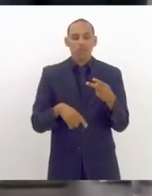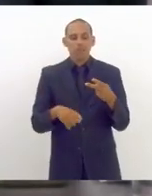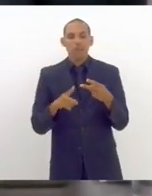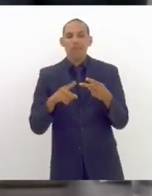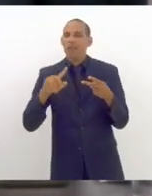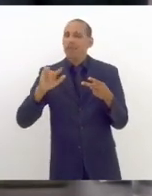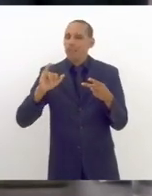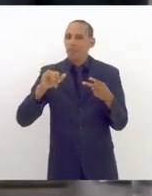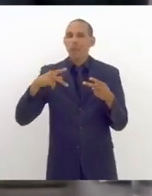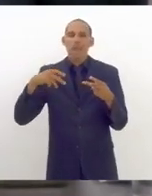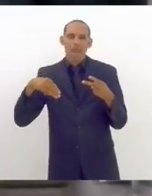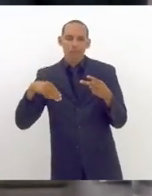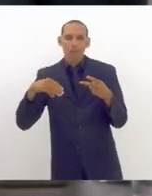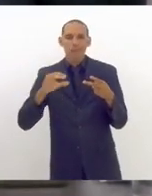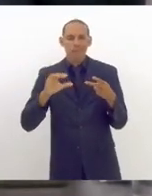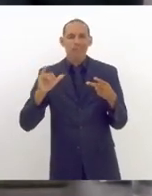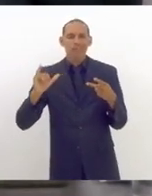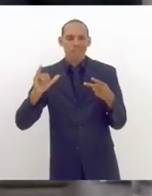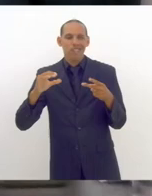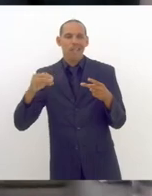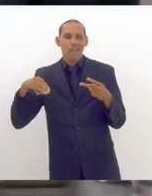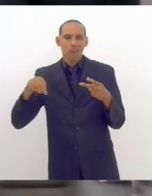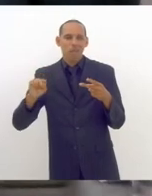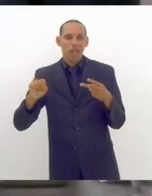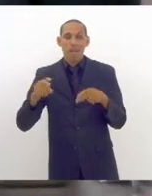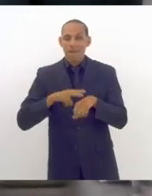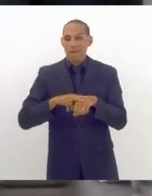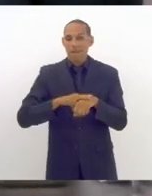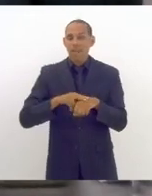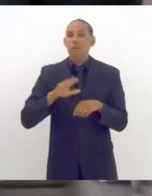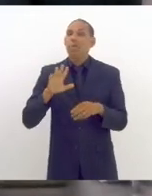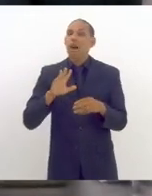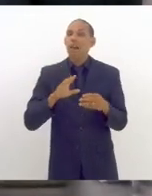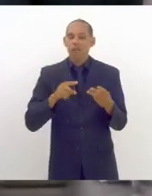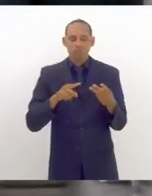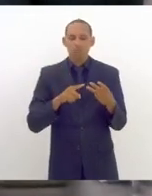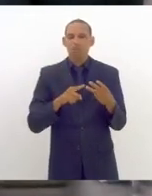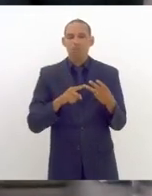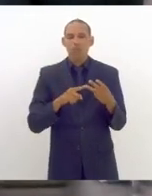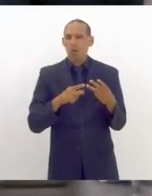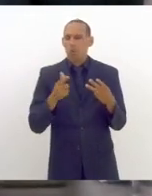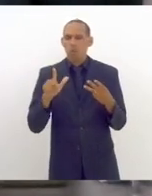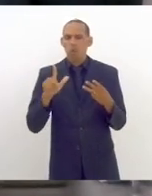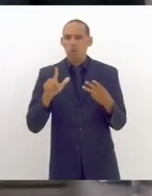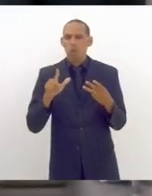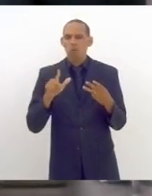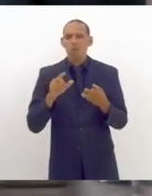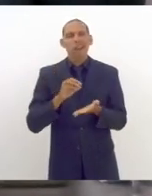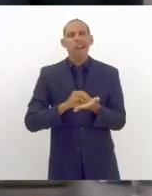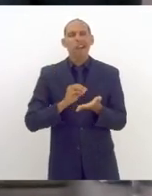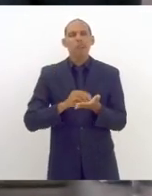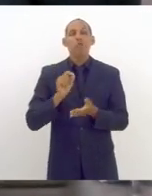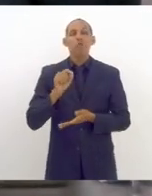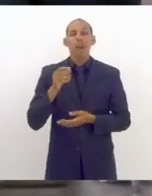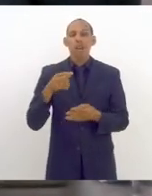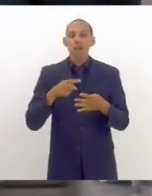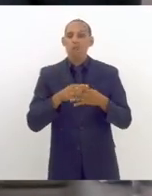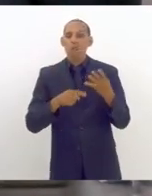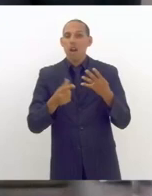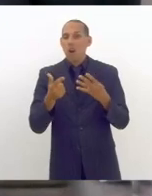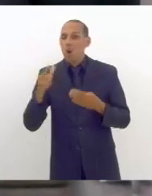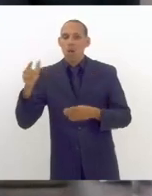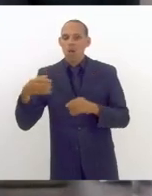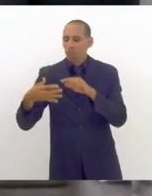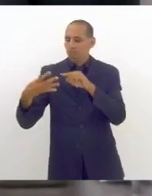no IPM do ICMS verde mas não tá em quatro outras população